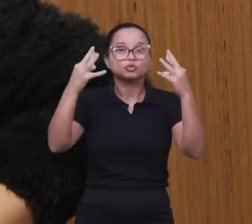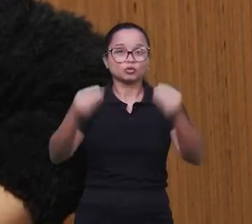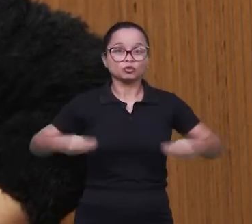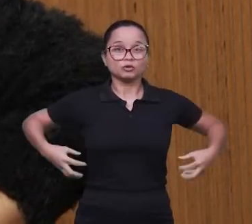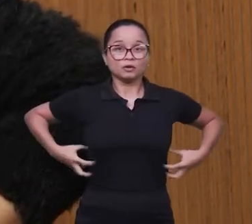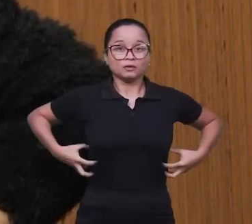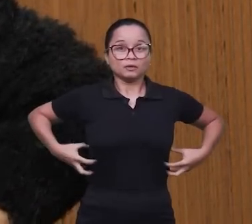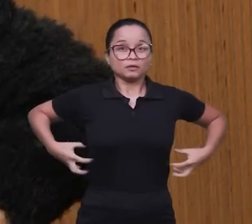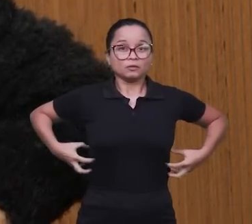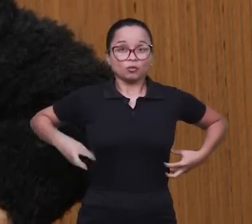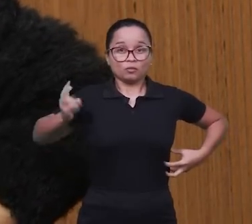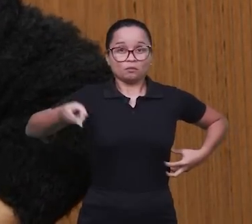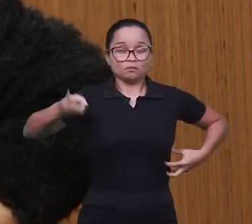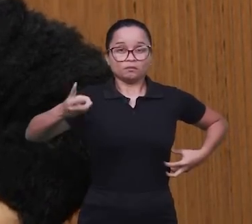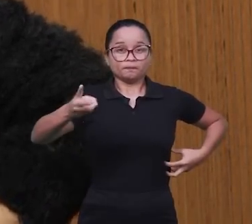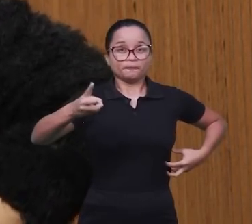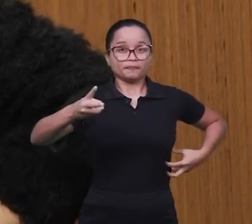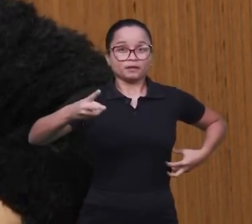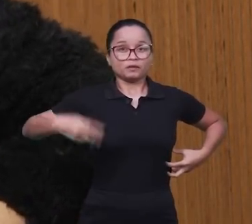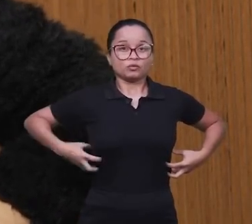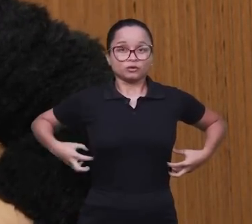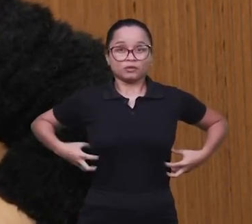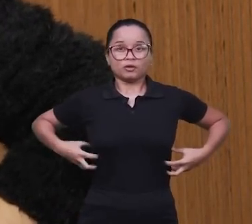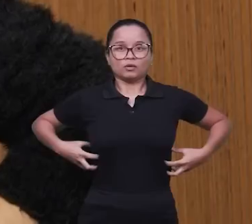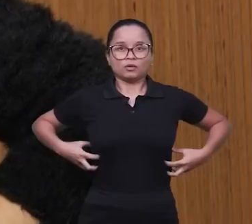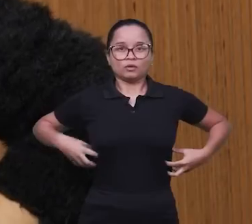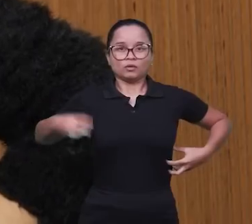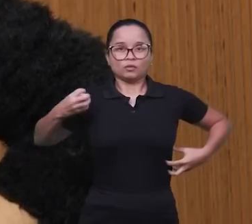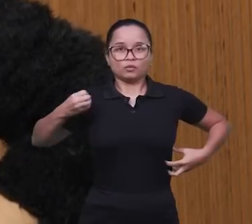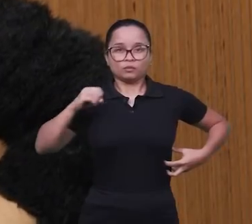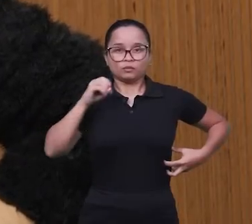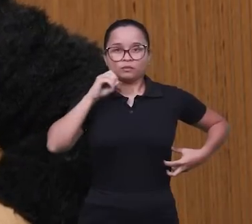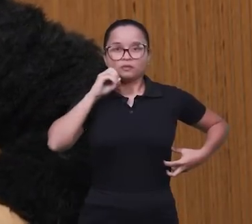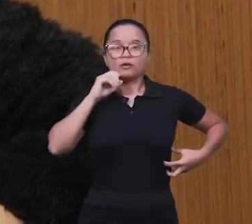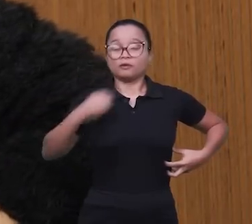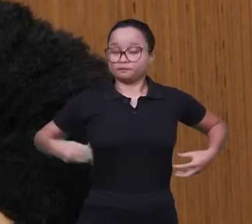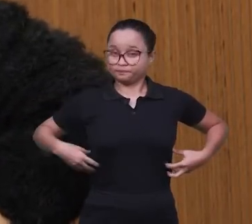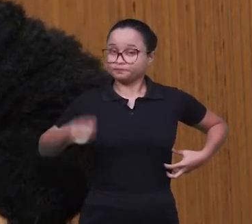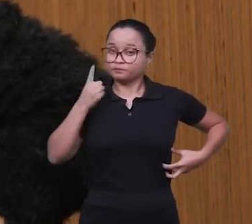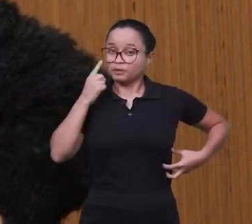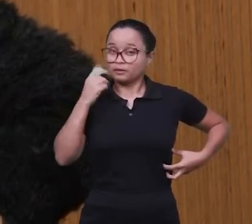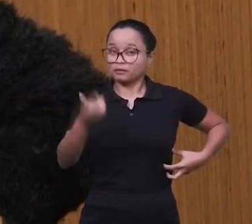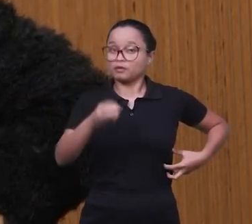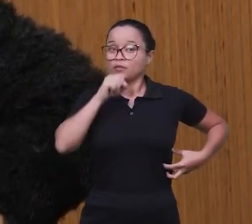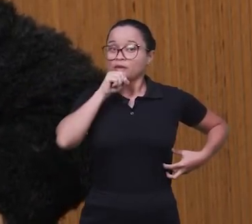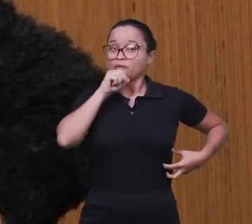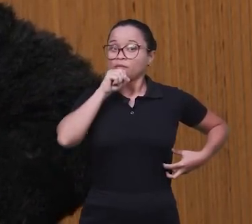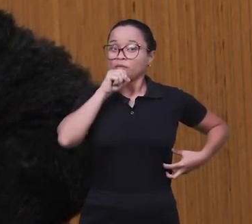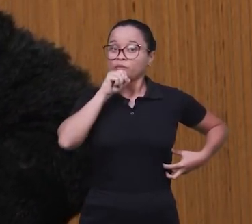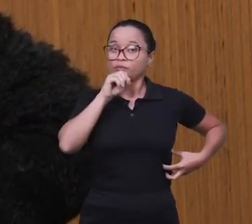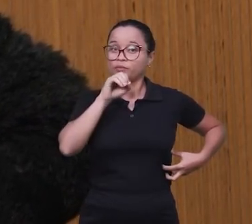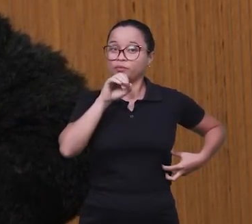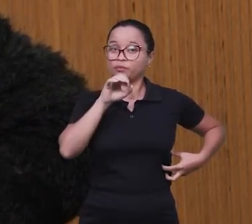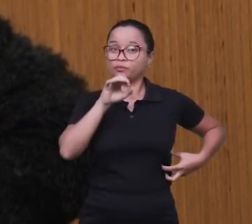isso está expandido ainda. Quando eu relaxar as estruturas, o meu ar vai sair.